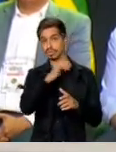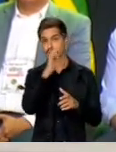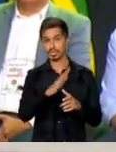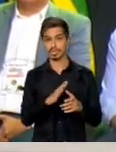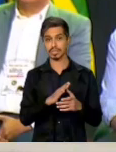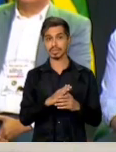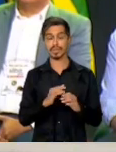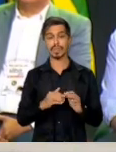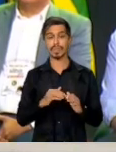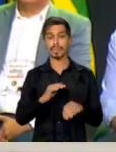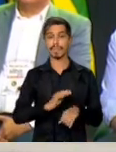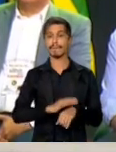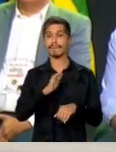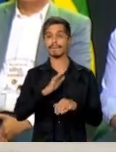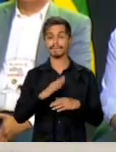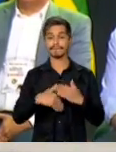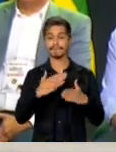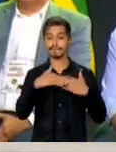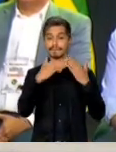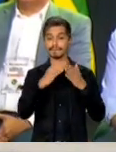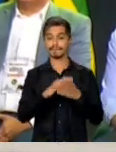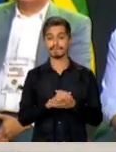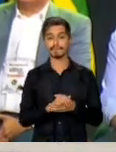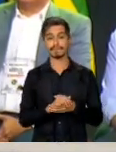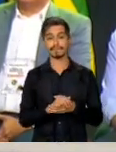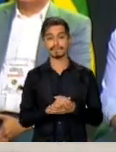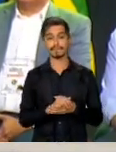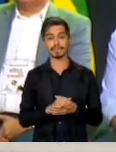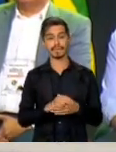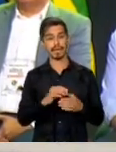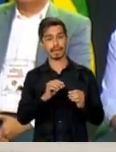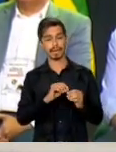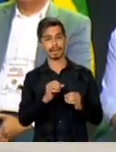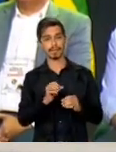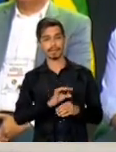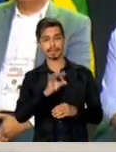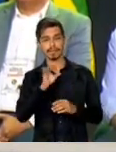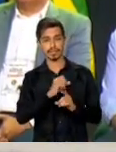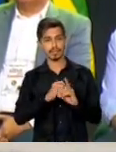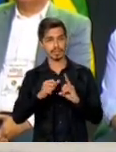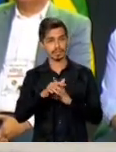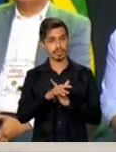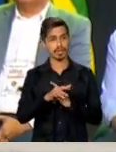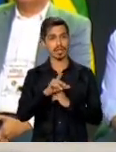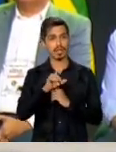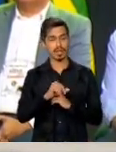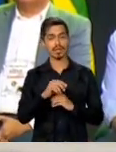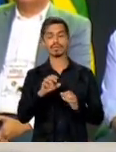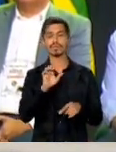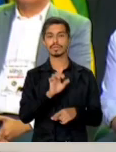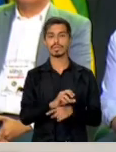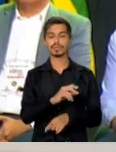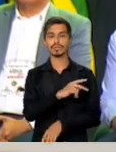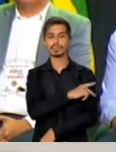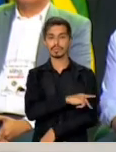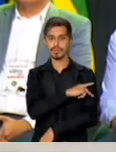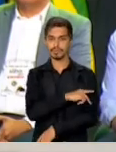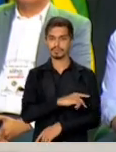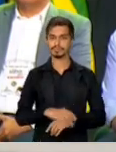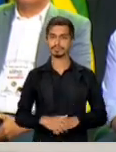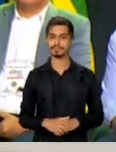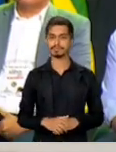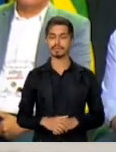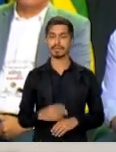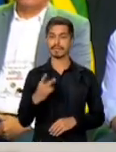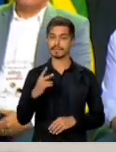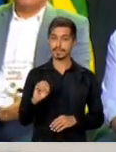Brasil que mais avançou nos seus indicadores sociais foi o estado do Piauí.